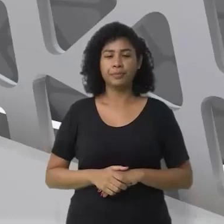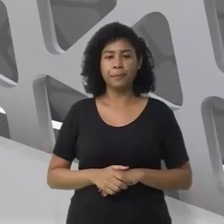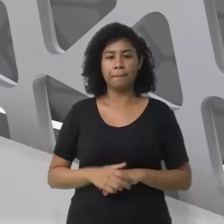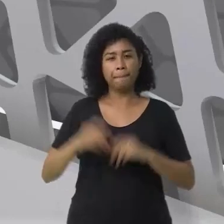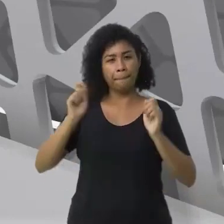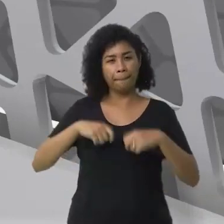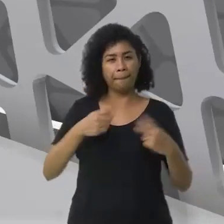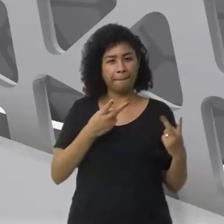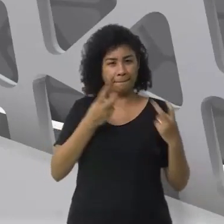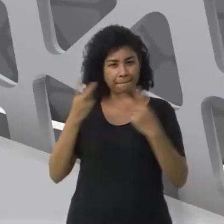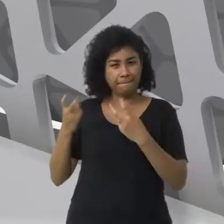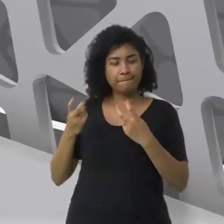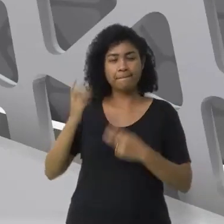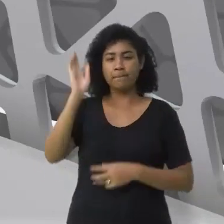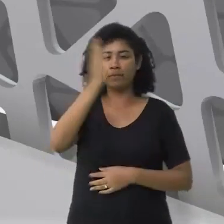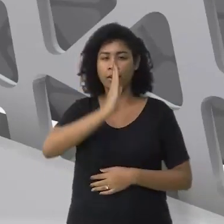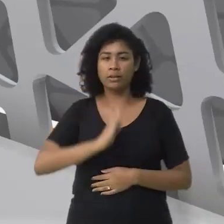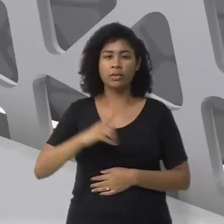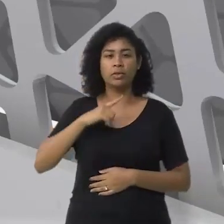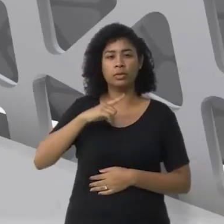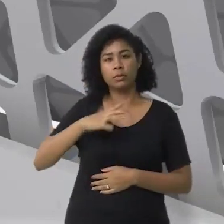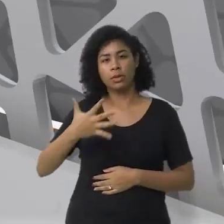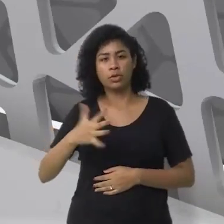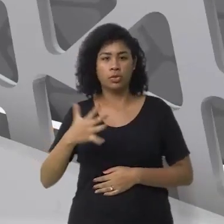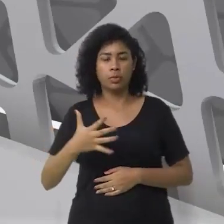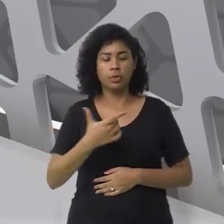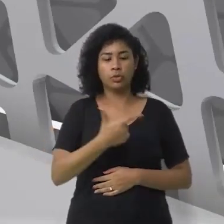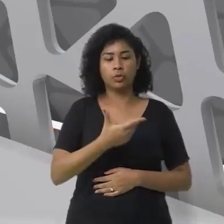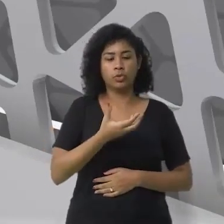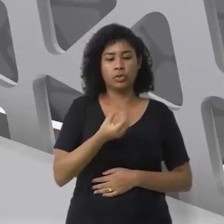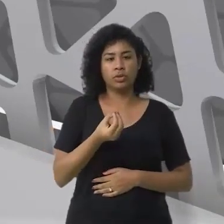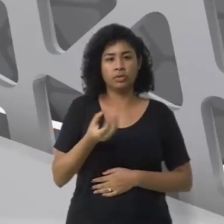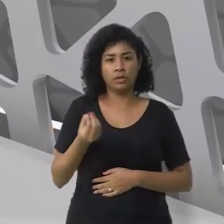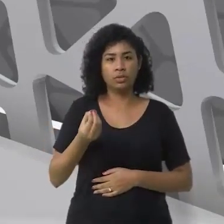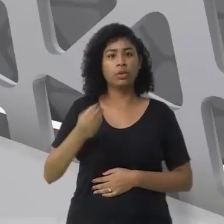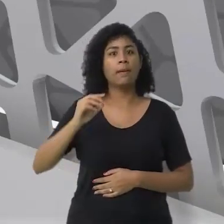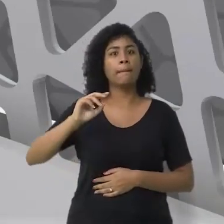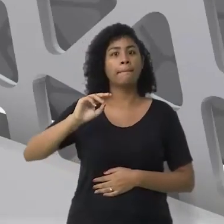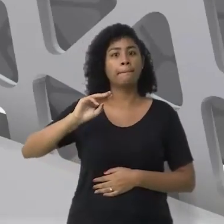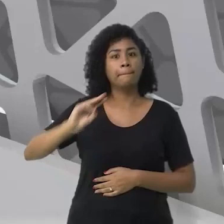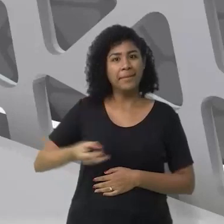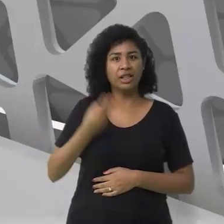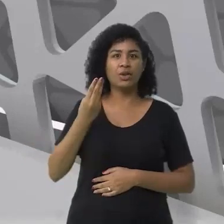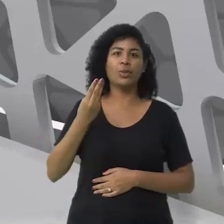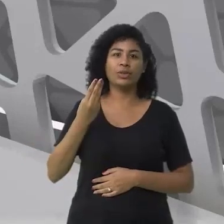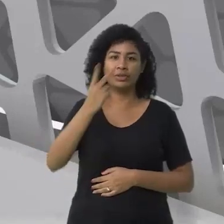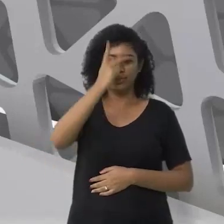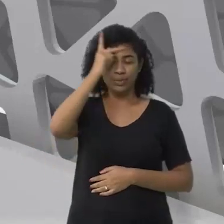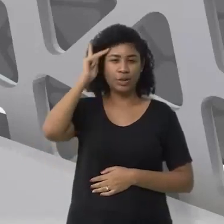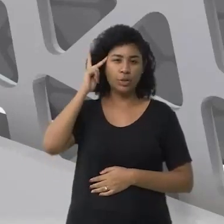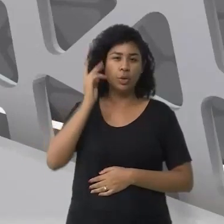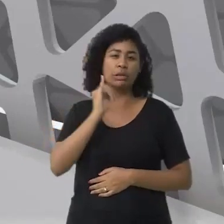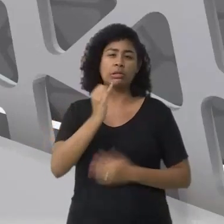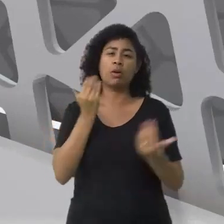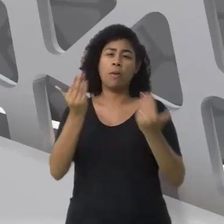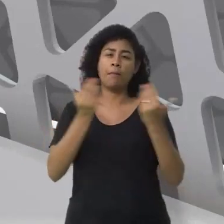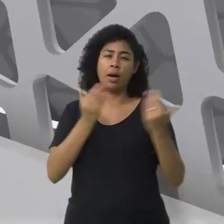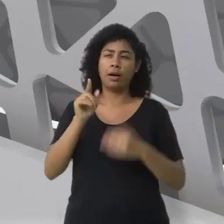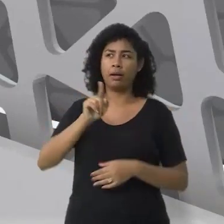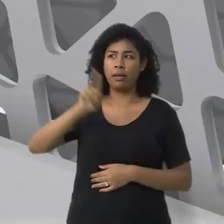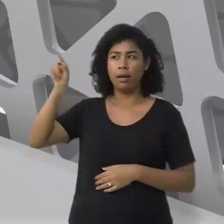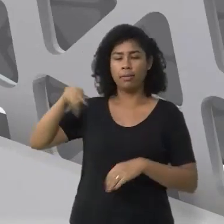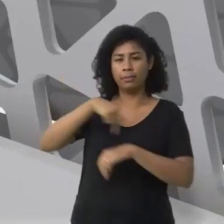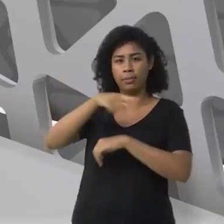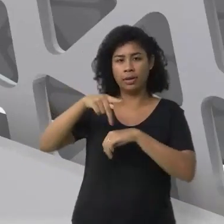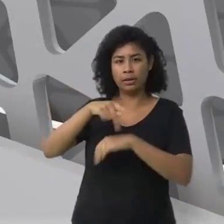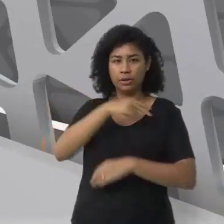que vai estar em torno aí de 200 milhões de habitantes. Se a gente for comparar com a China, né? A China, gente,